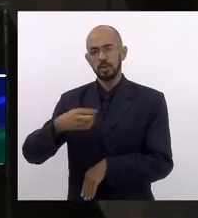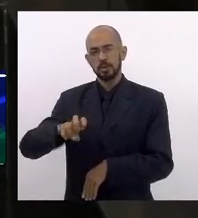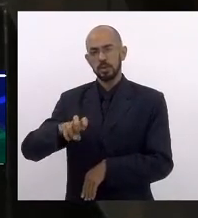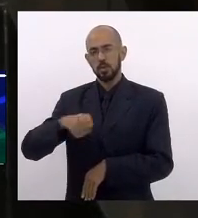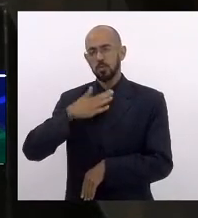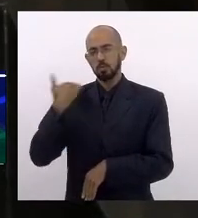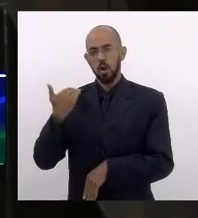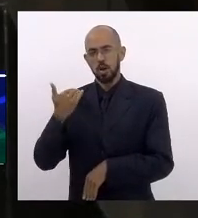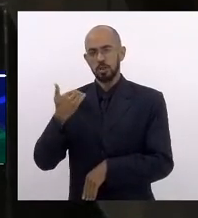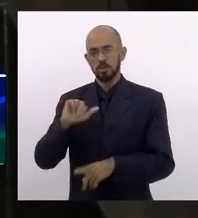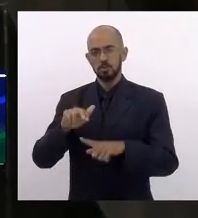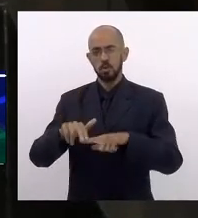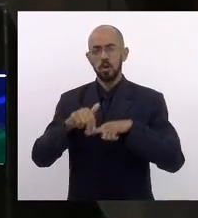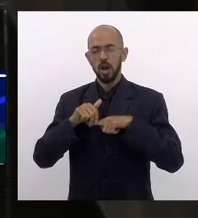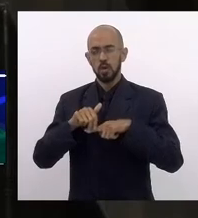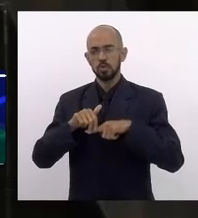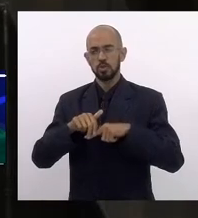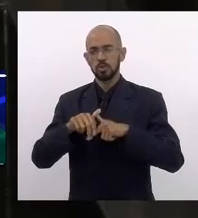decorrentes